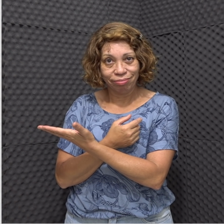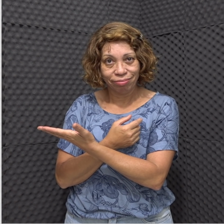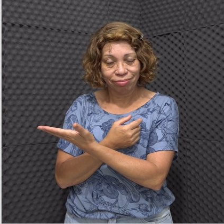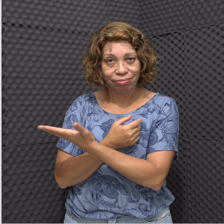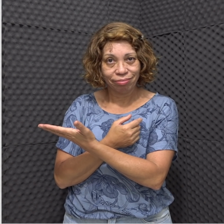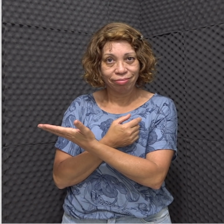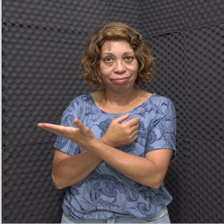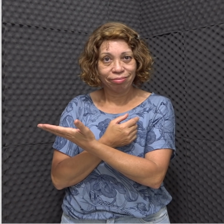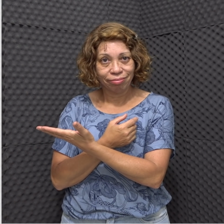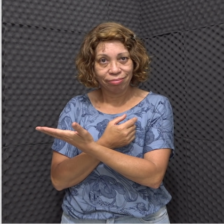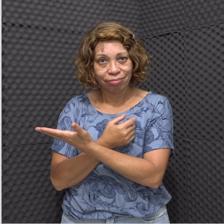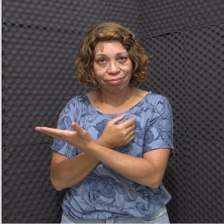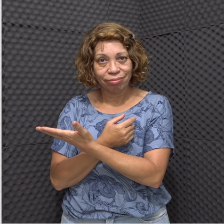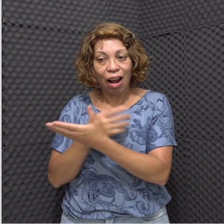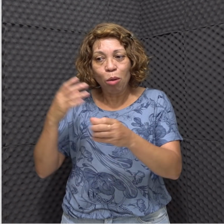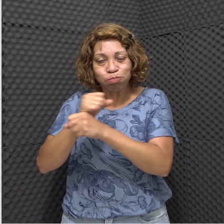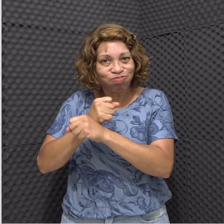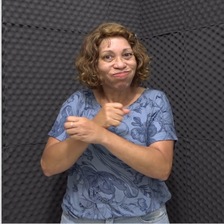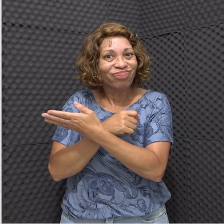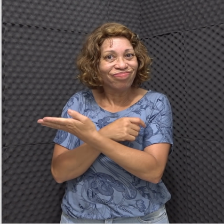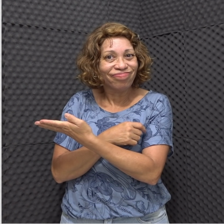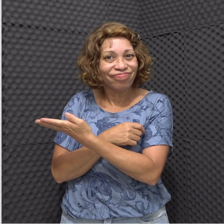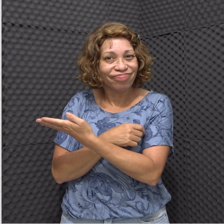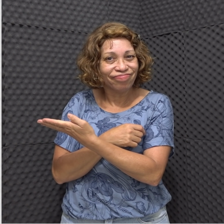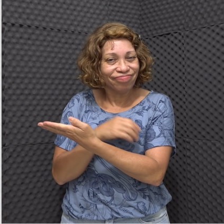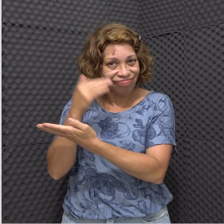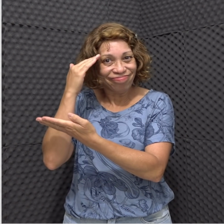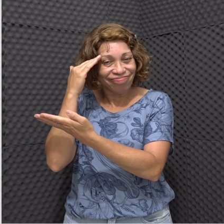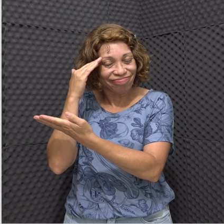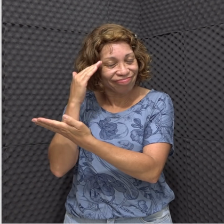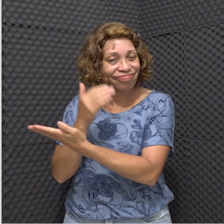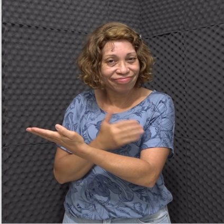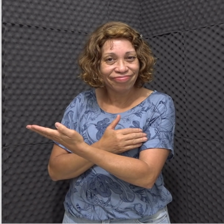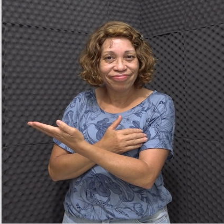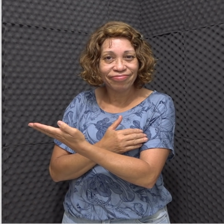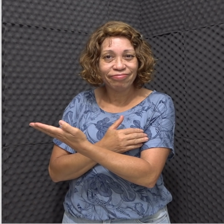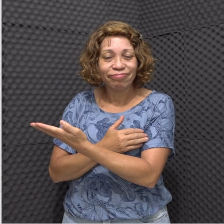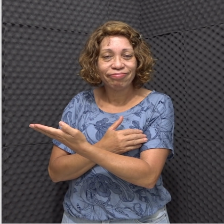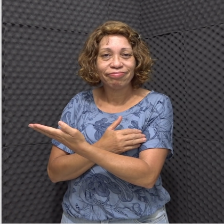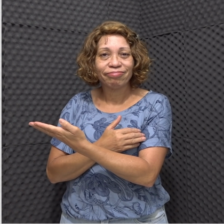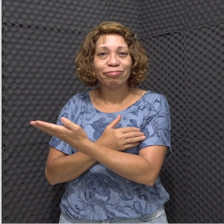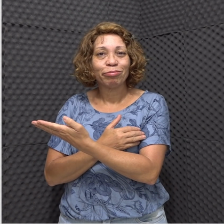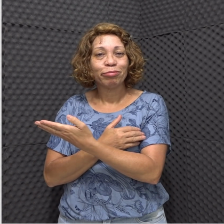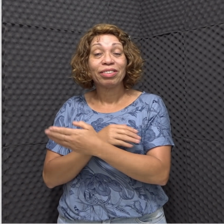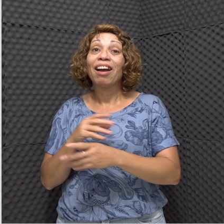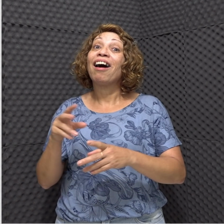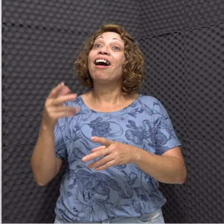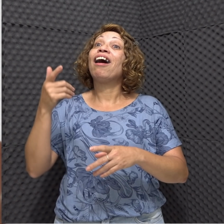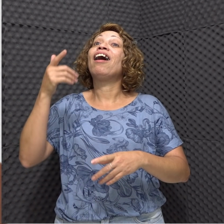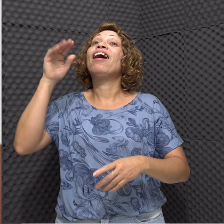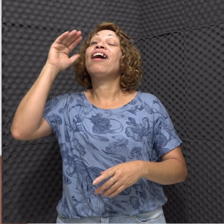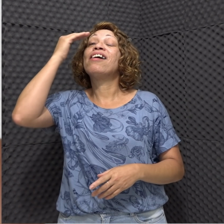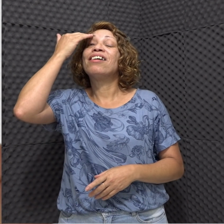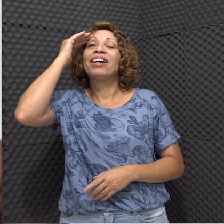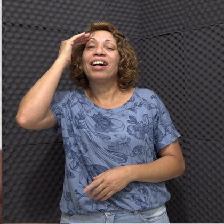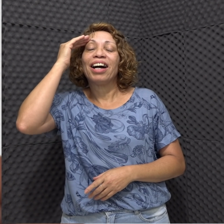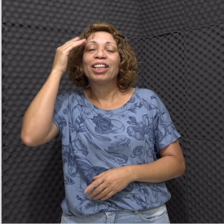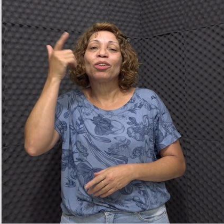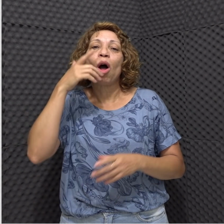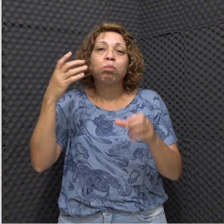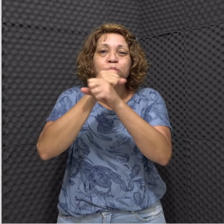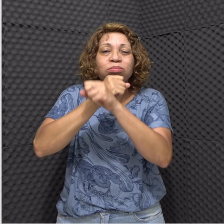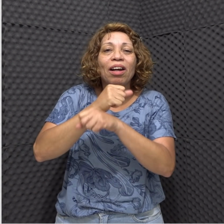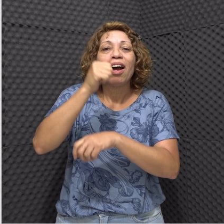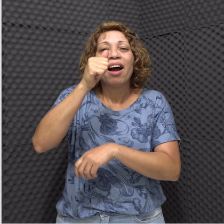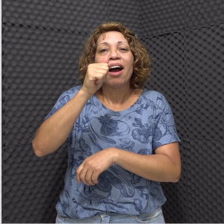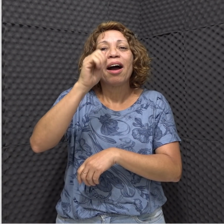igual, abre chaves, o número 26, que é a soma dos dois, fecha chaves, que daria, no caso, a formação